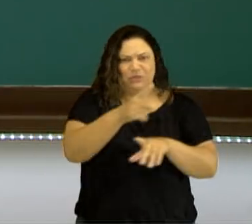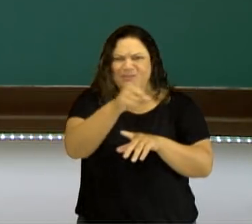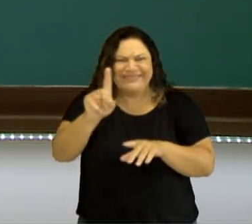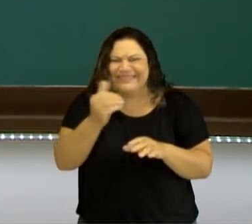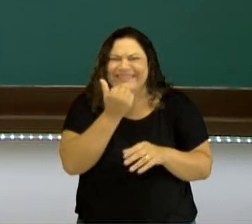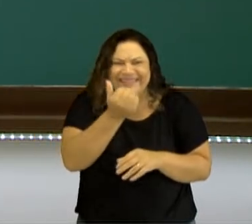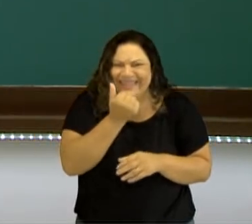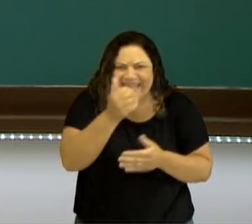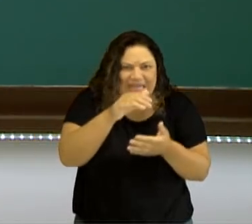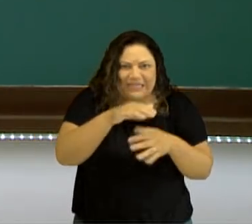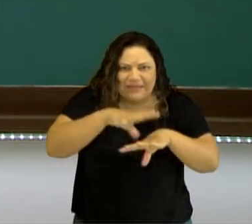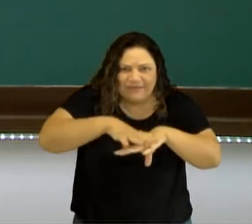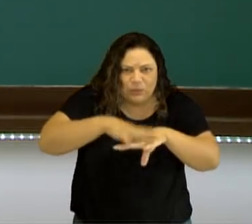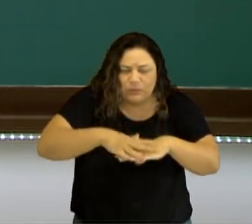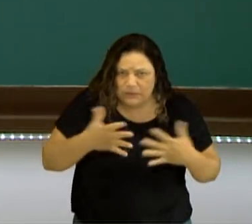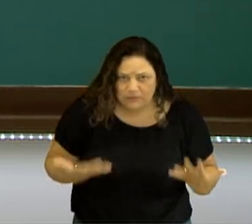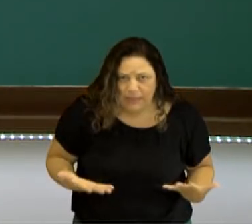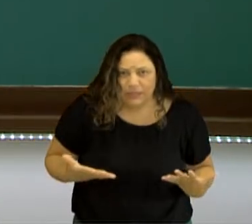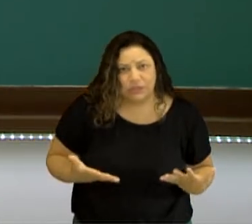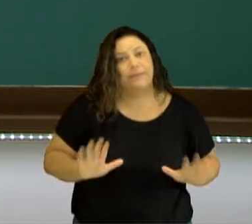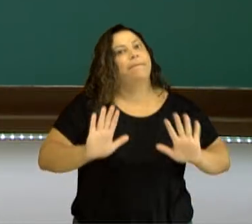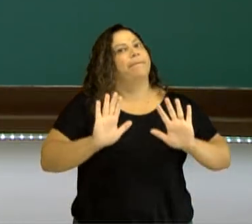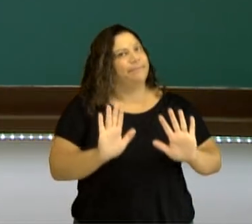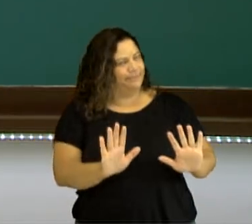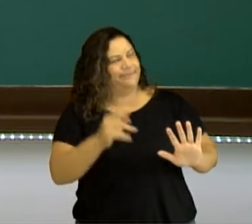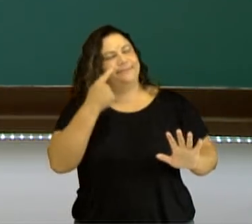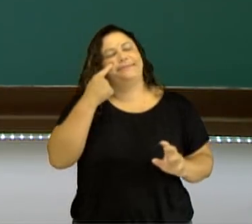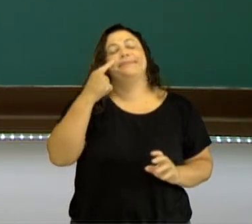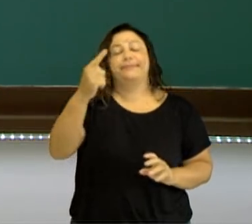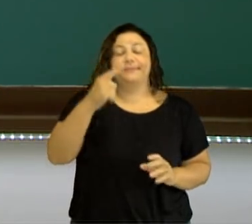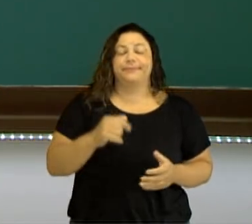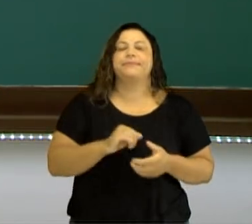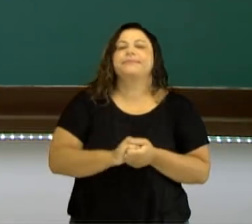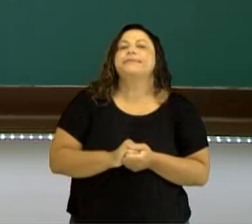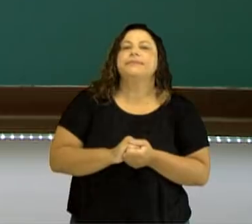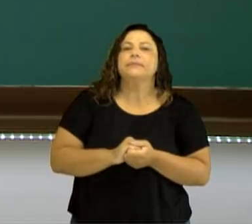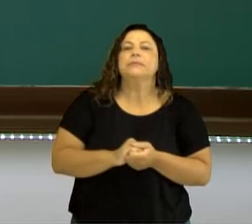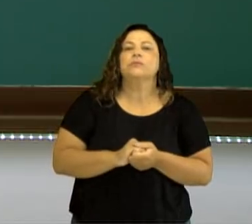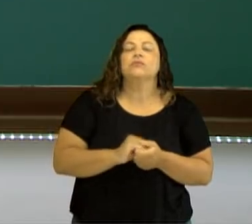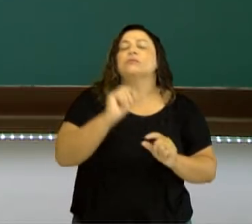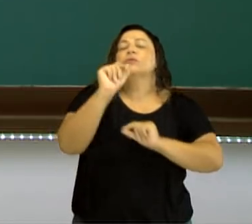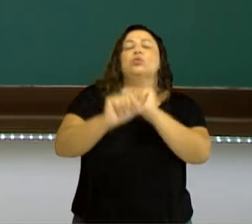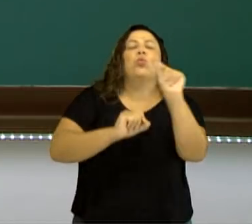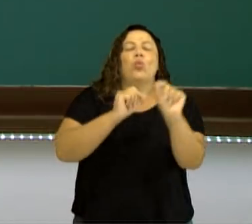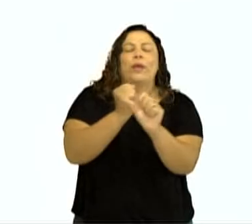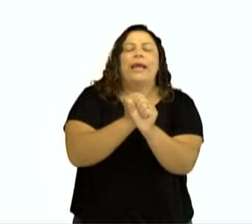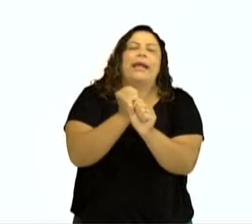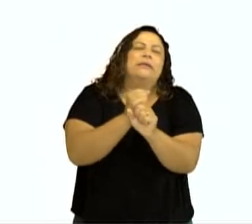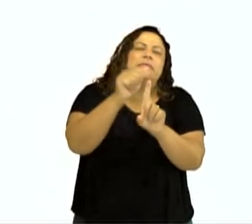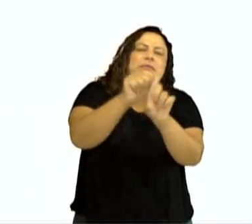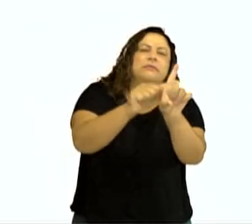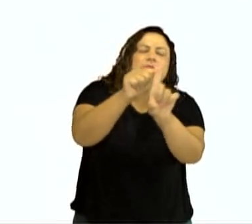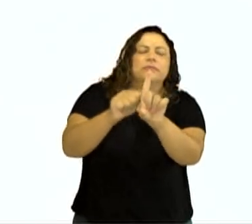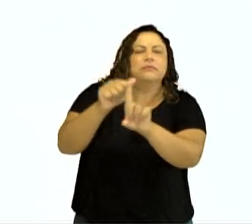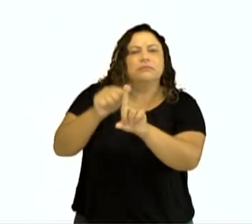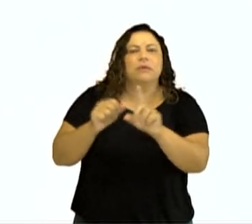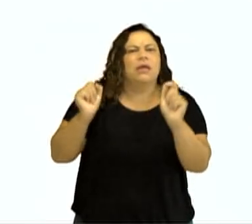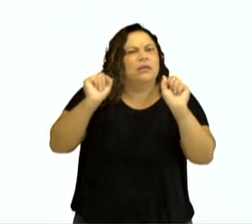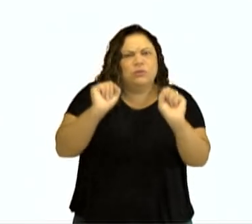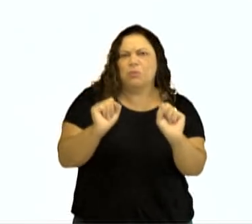matemática, por enquanto. Em que época do ano deve-se plantar determinado grão para garantir a